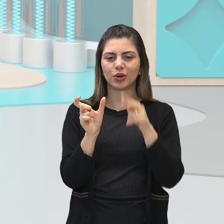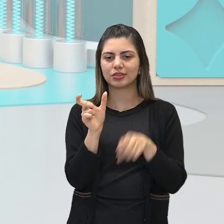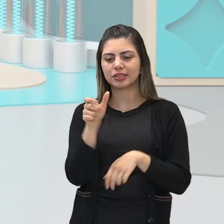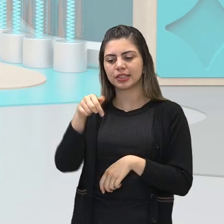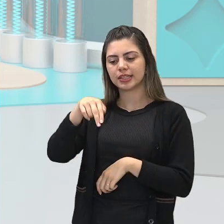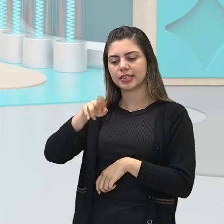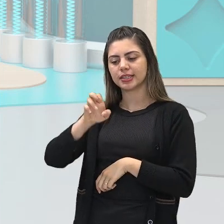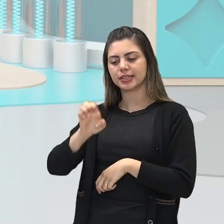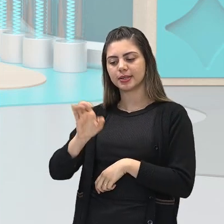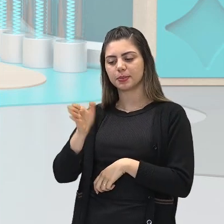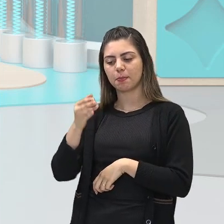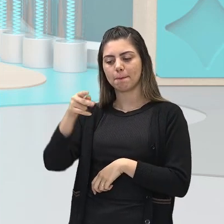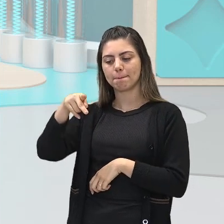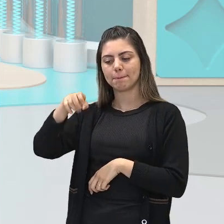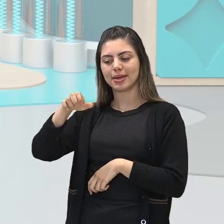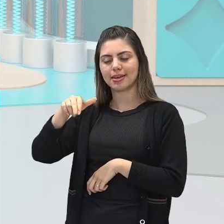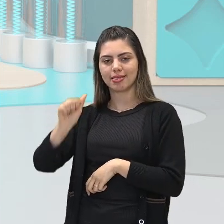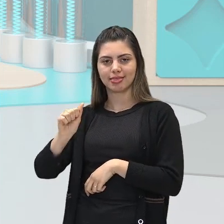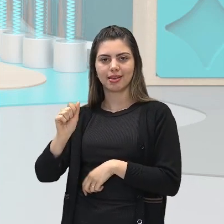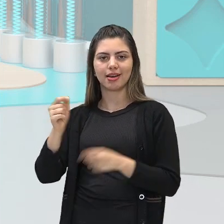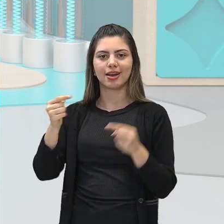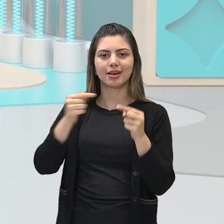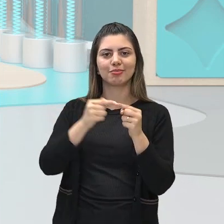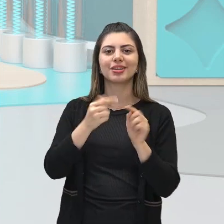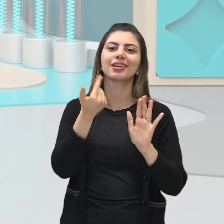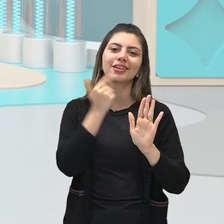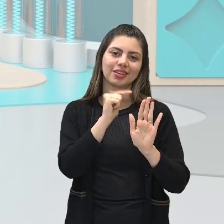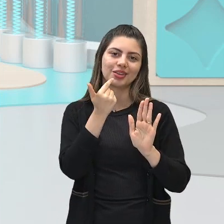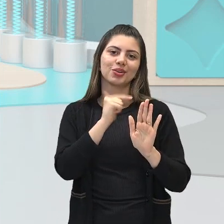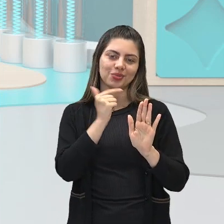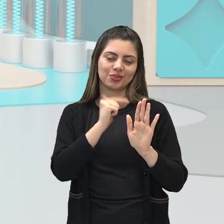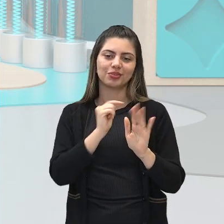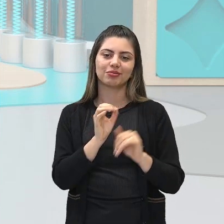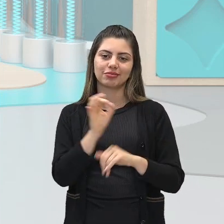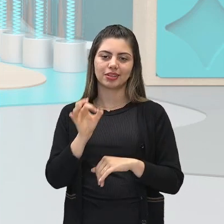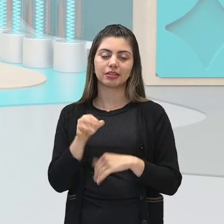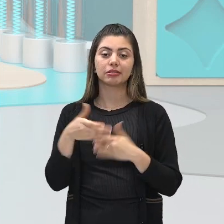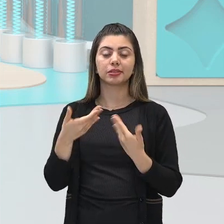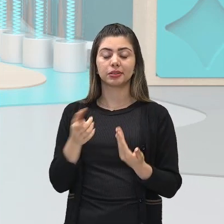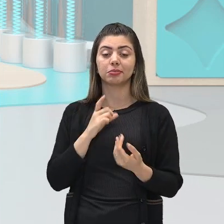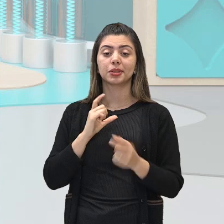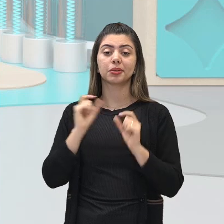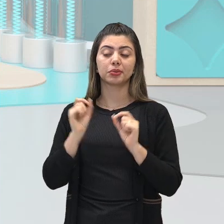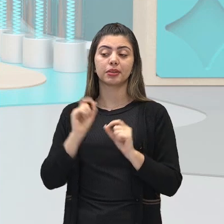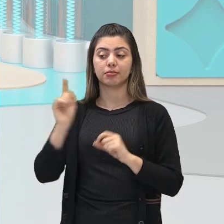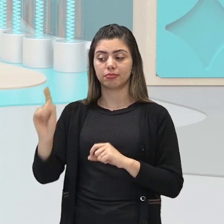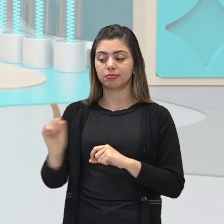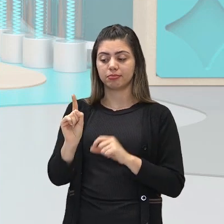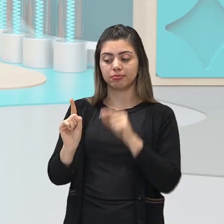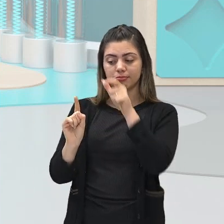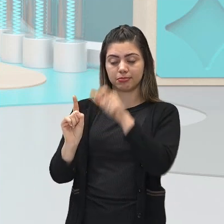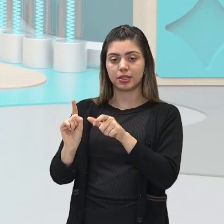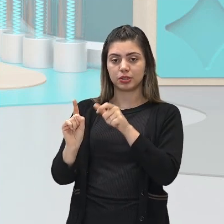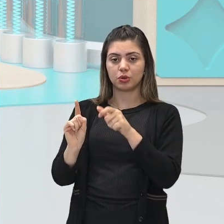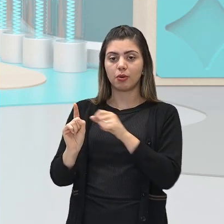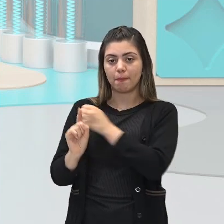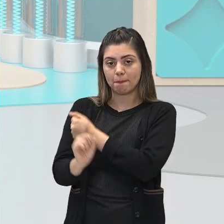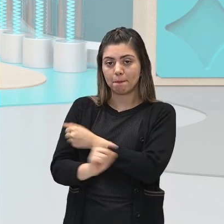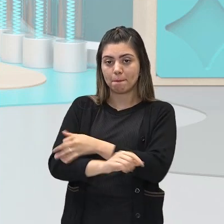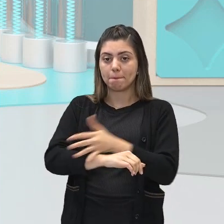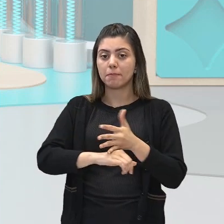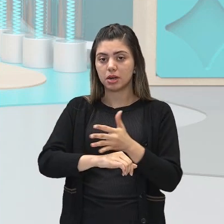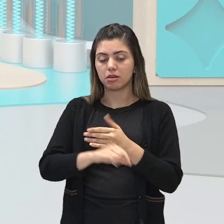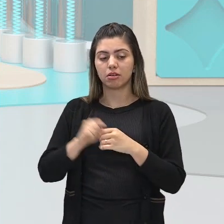um contexto irônico historicamente, quando o homem branco chega, não respeita